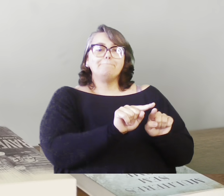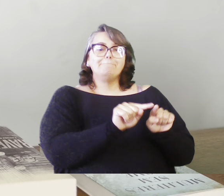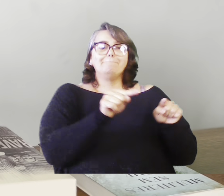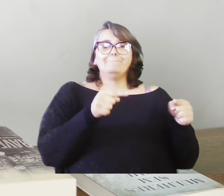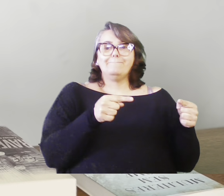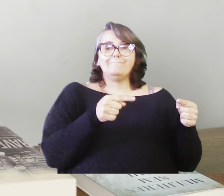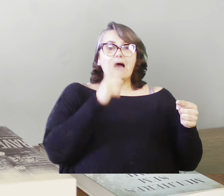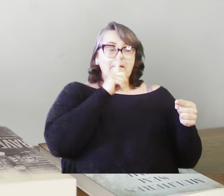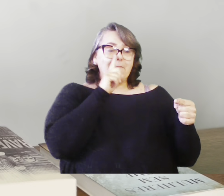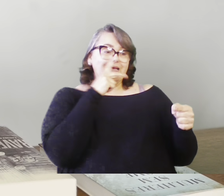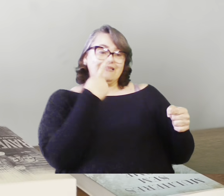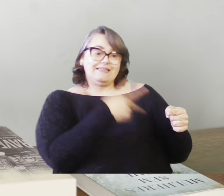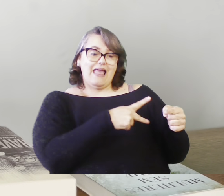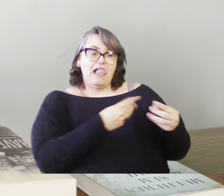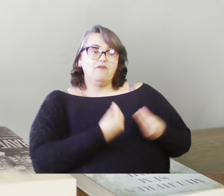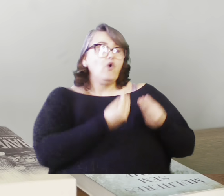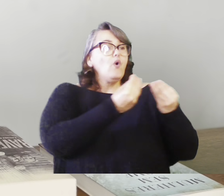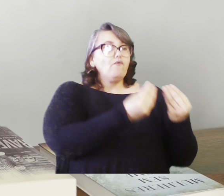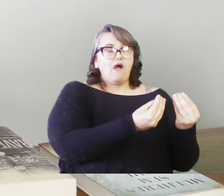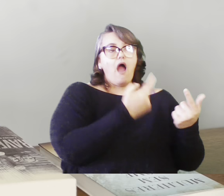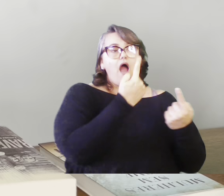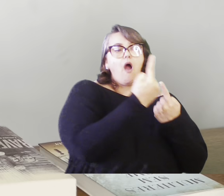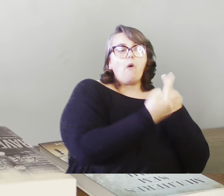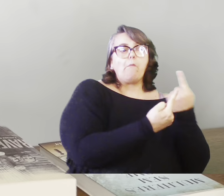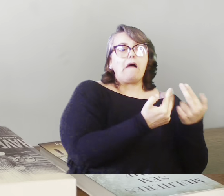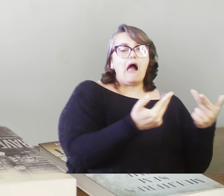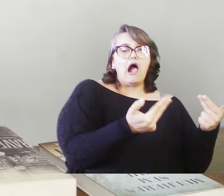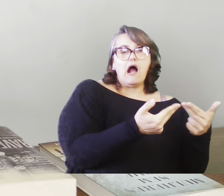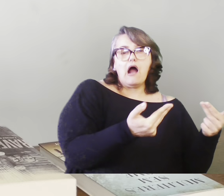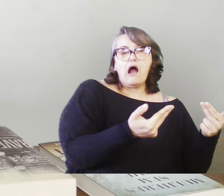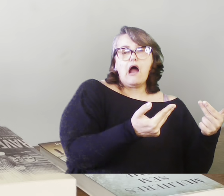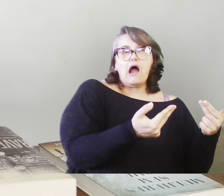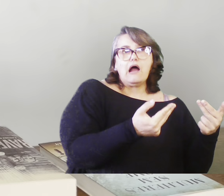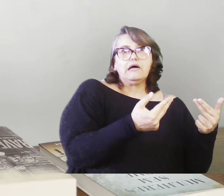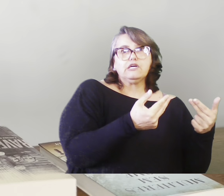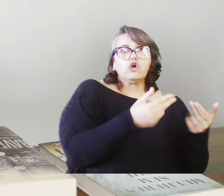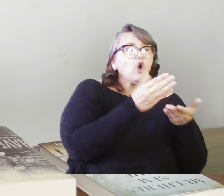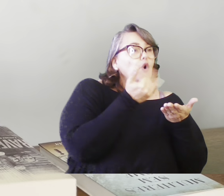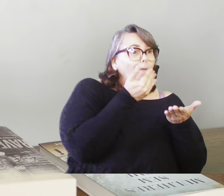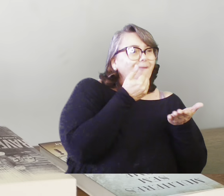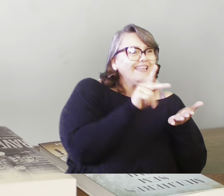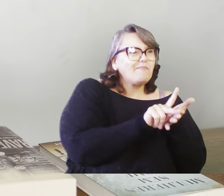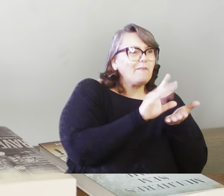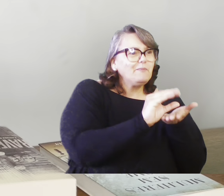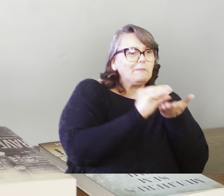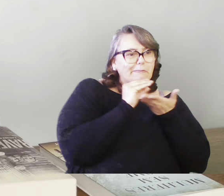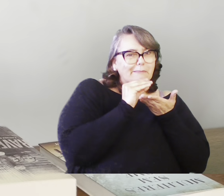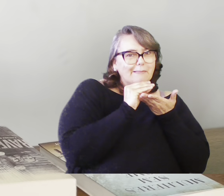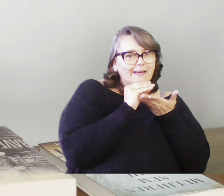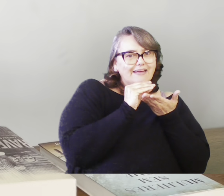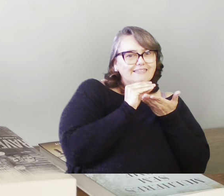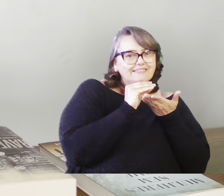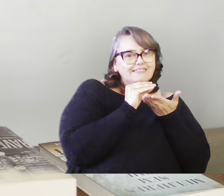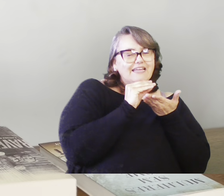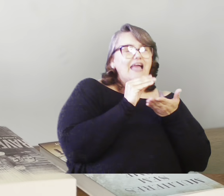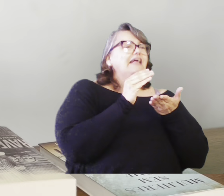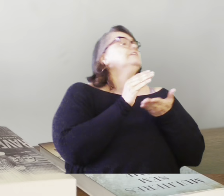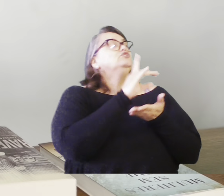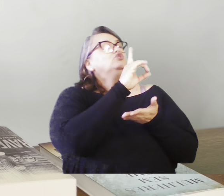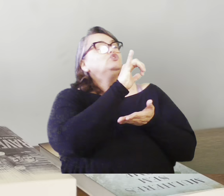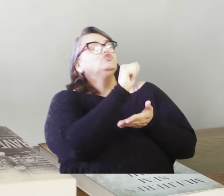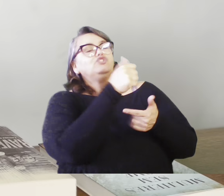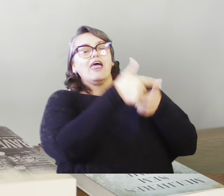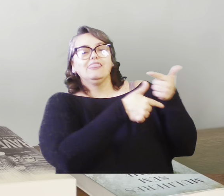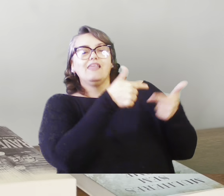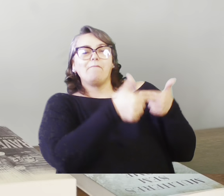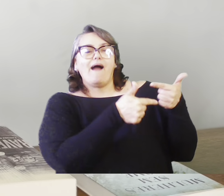trabalhar, e a mãe dela foi levar para ela o sanduíche dela, da alimentação